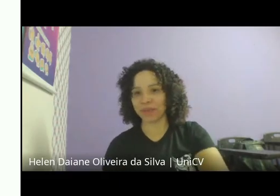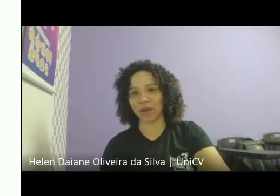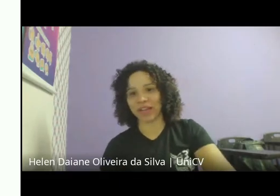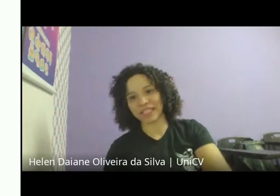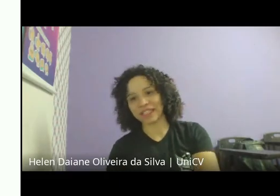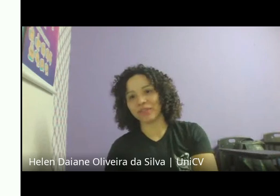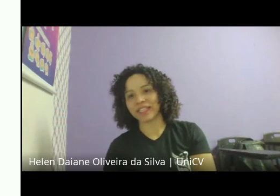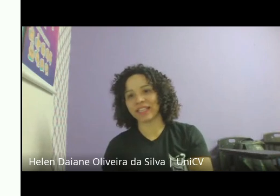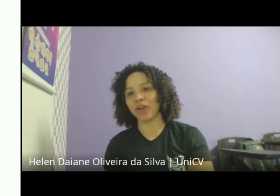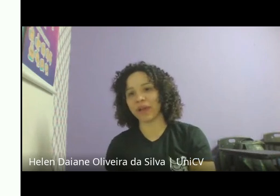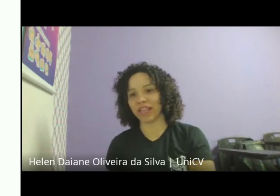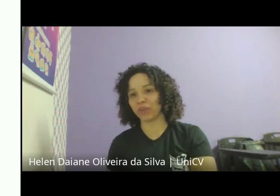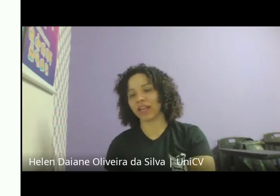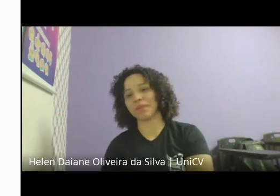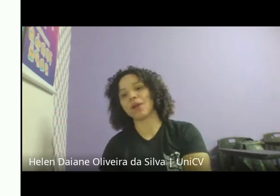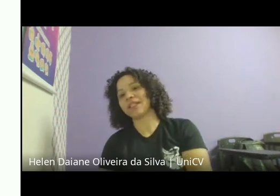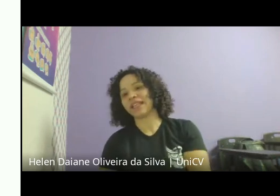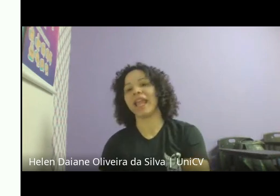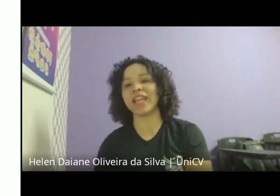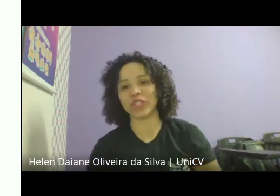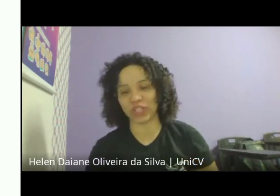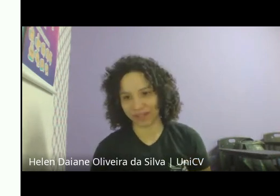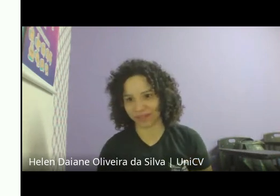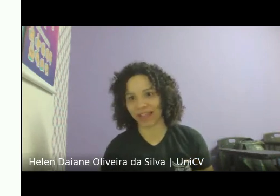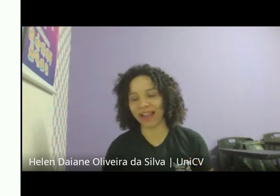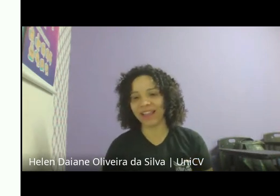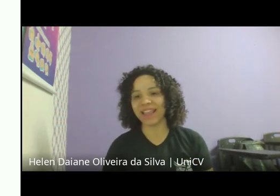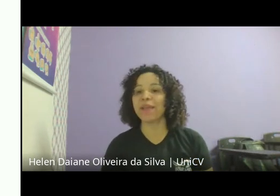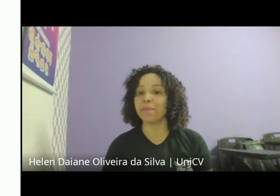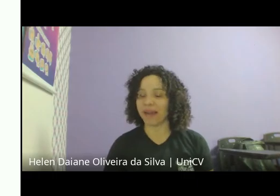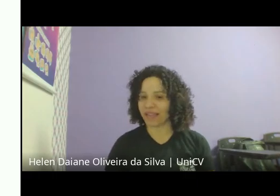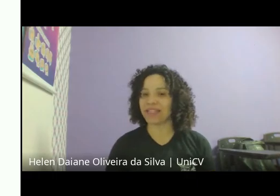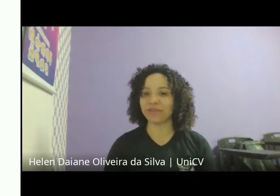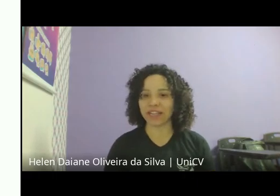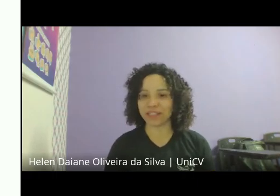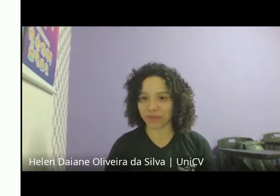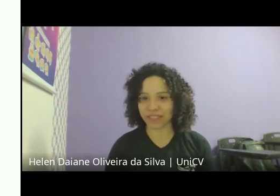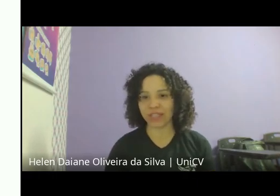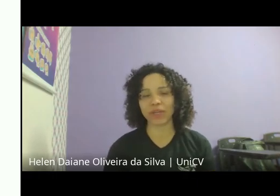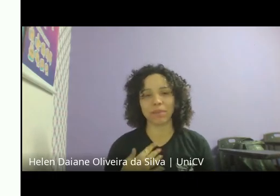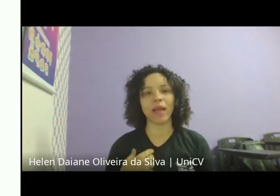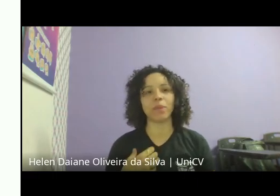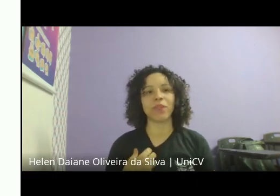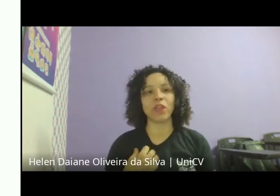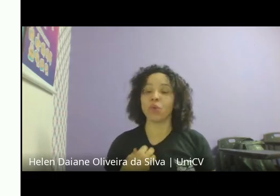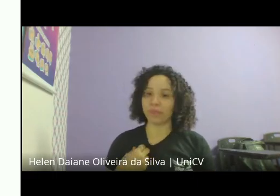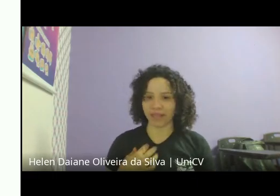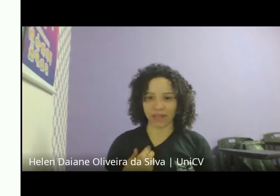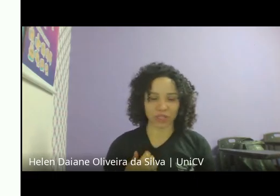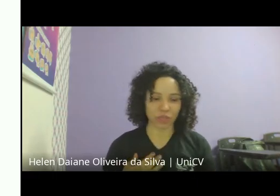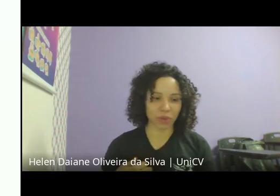leitura labial. Às vezes não vai ser uma leitura labial excelente, tá? Mas ele vai desenvolver essa leitura labial.